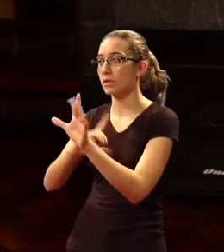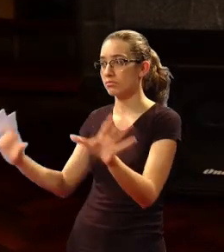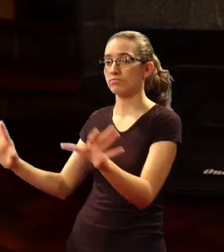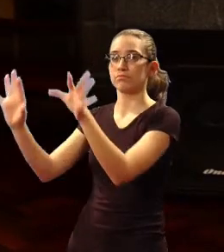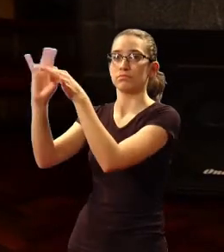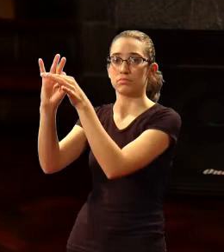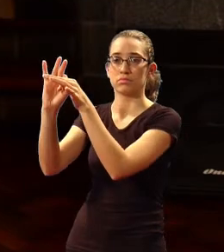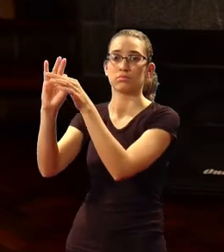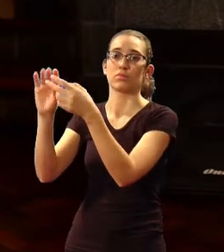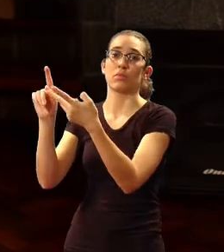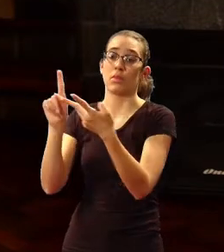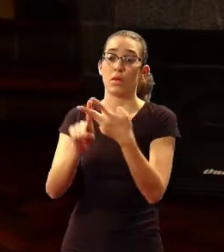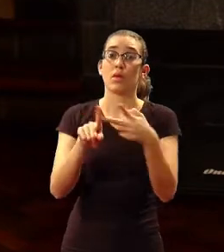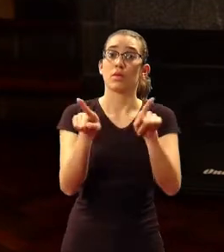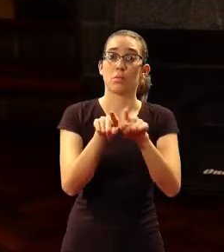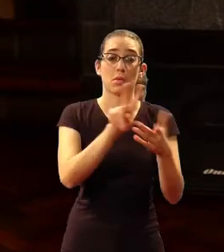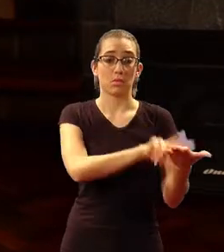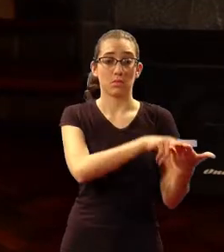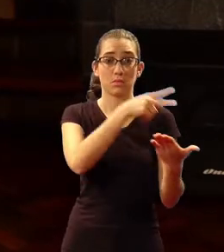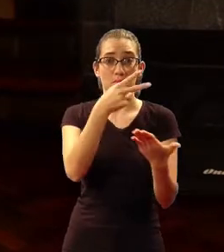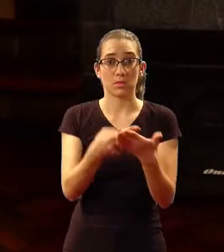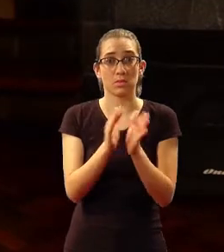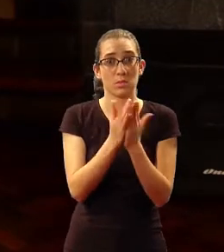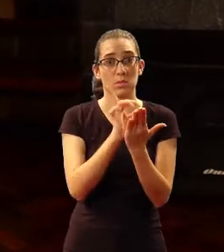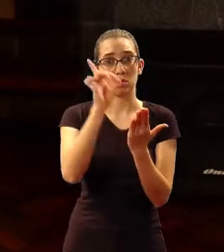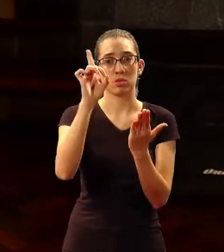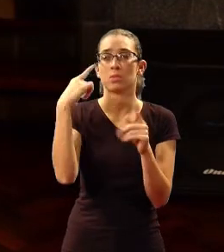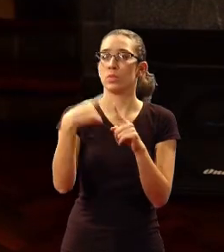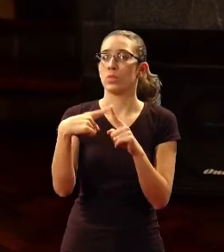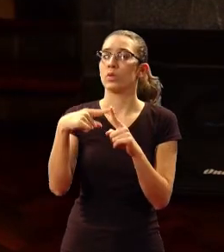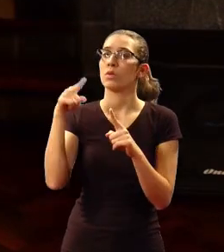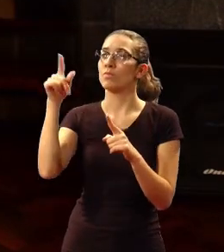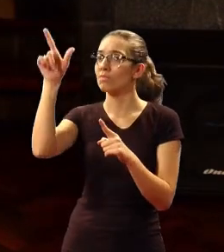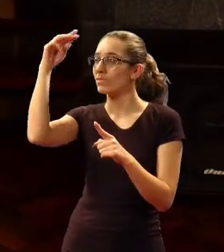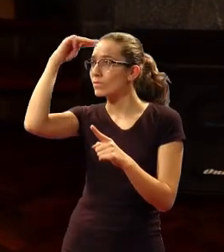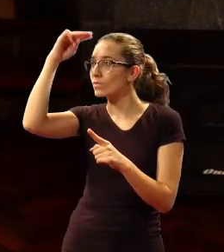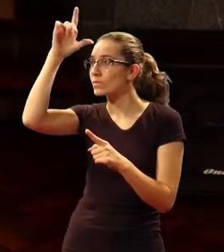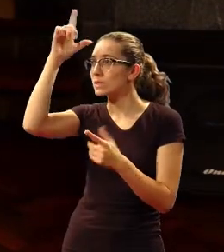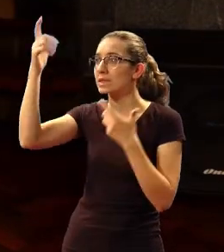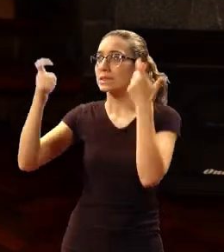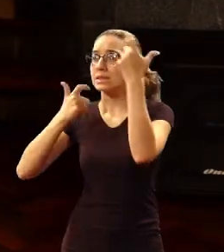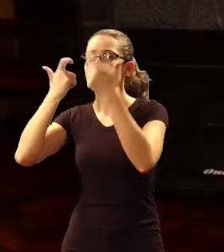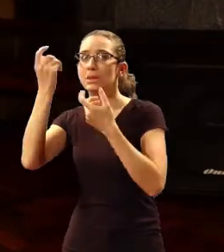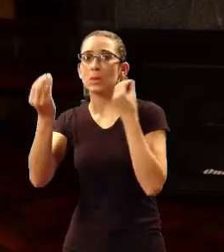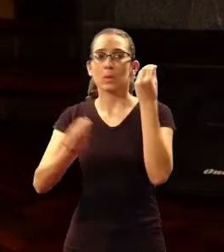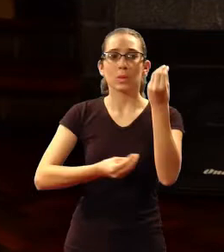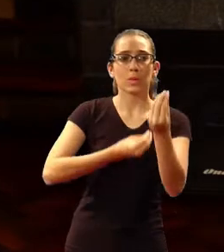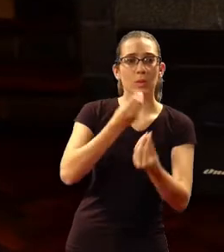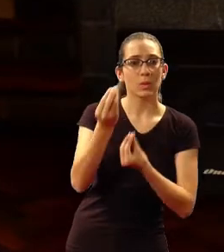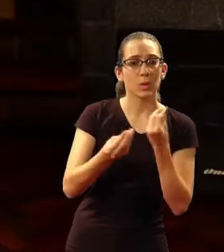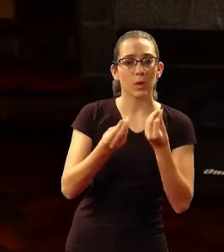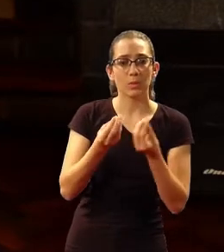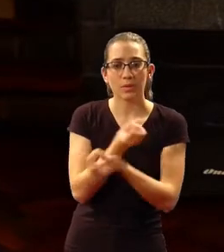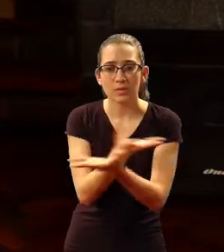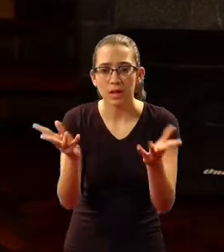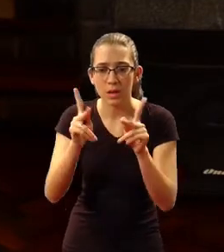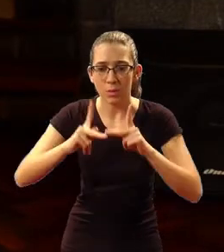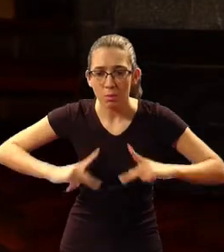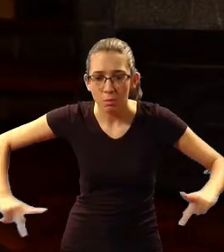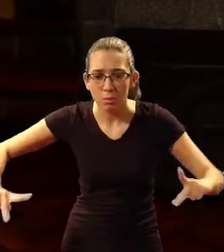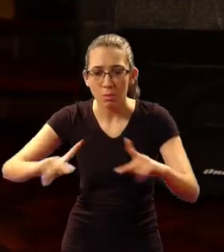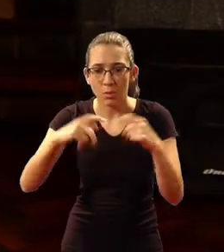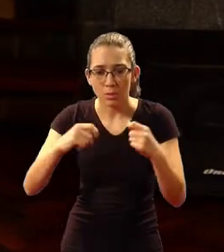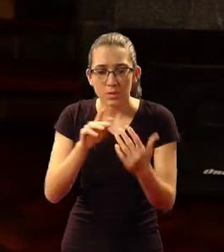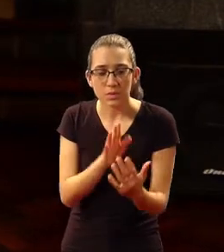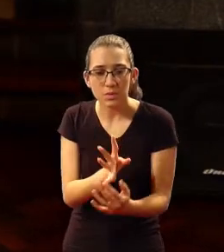exemplo, né? A tradução da própria Bíblia, que era a preocupação de Lutero, que a Bíblia tivesse acesso, fosse acessível